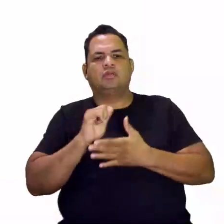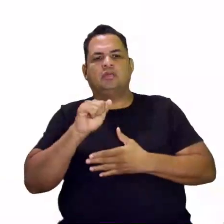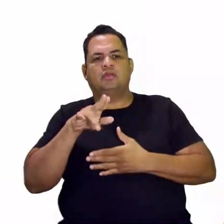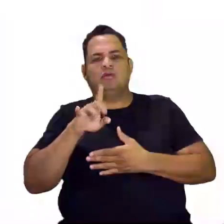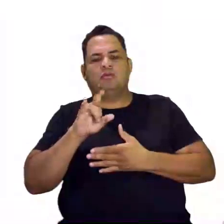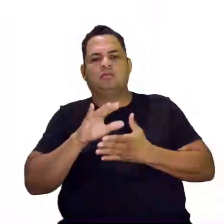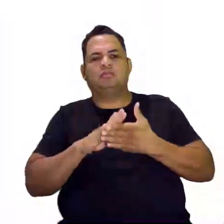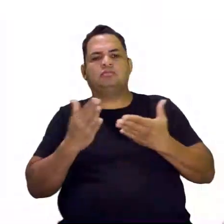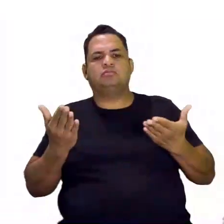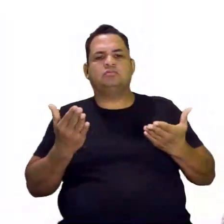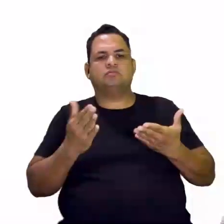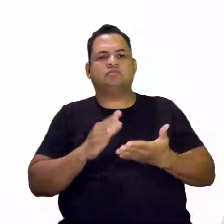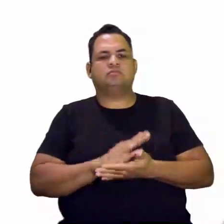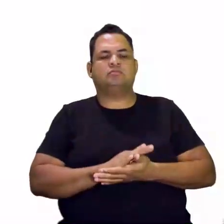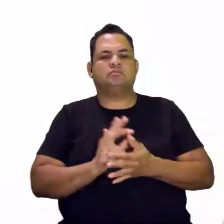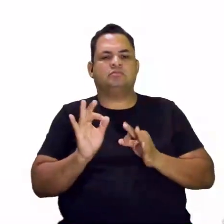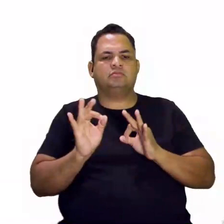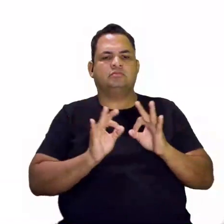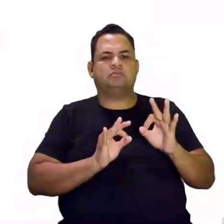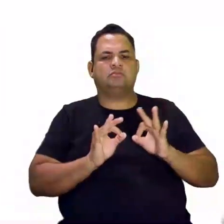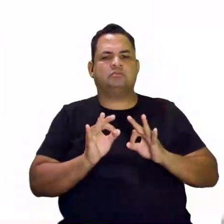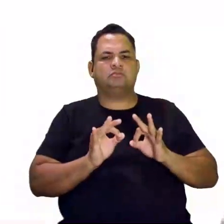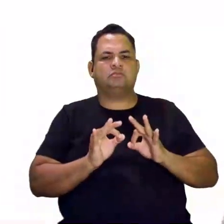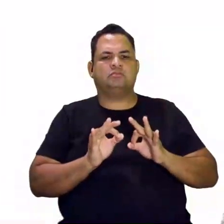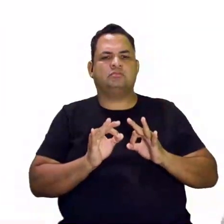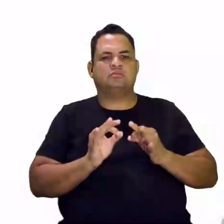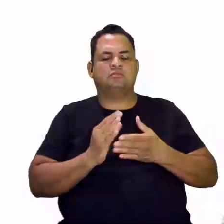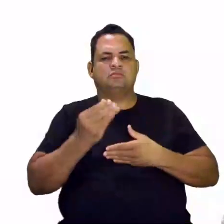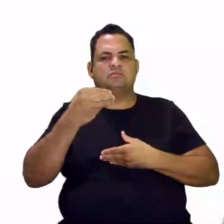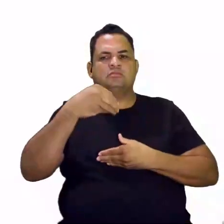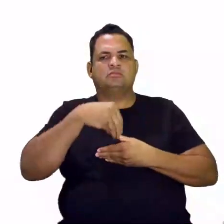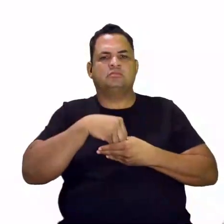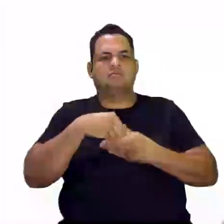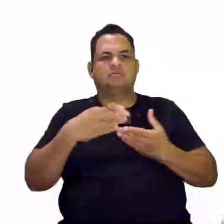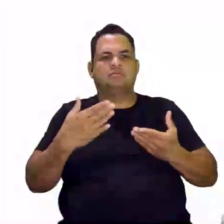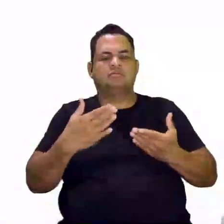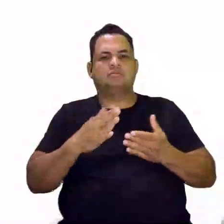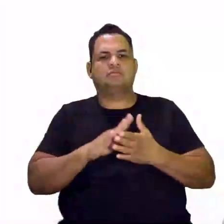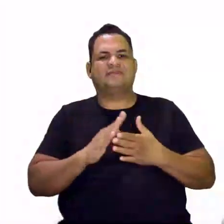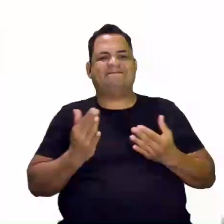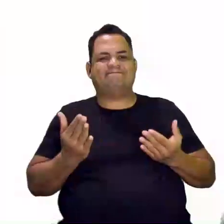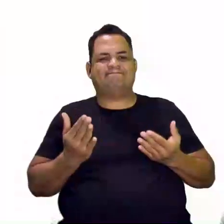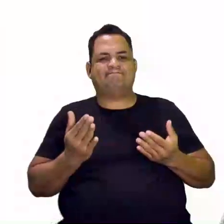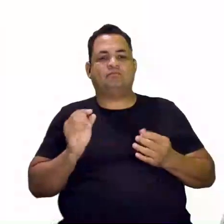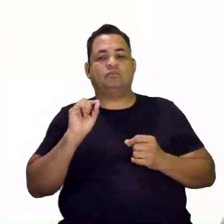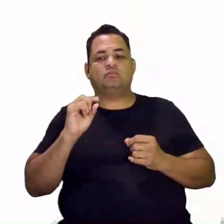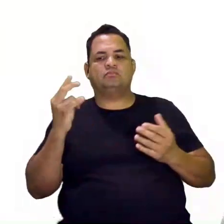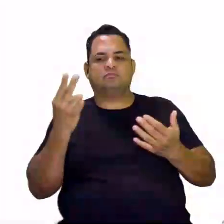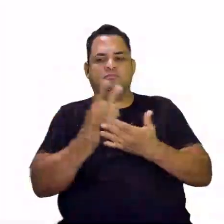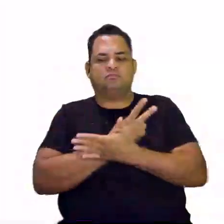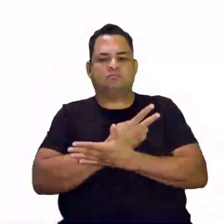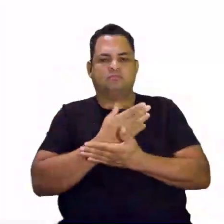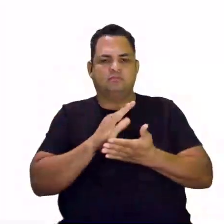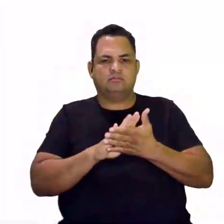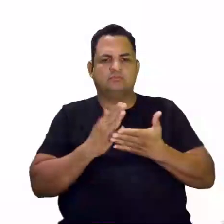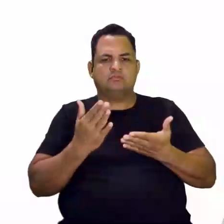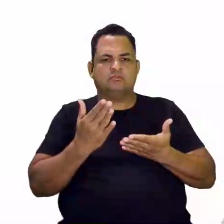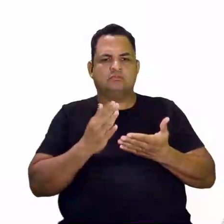aeróbio e aí ela ficou aqui, ó, dentro. E o que vai acontecer?